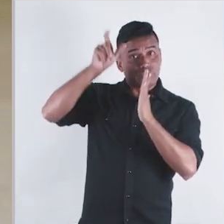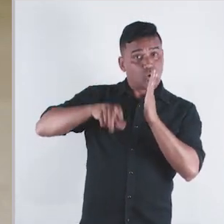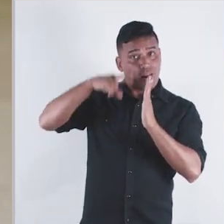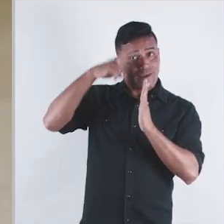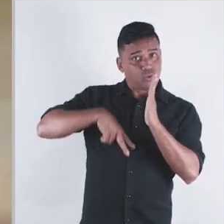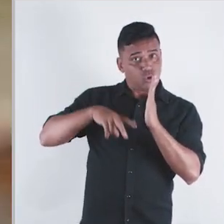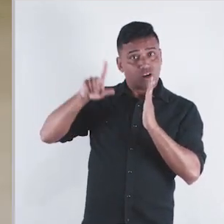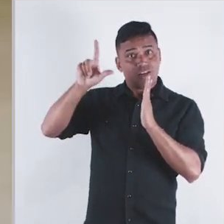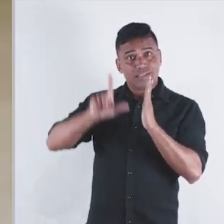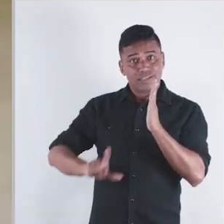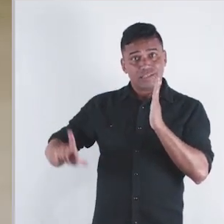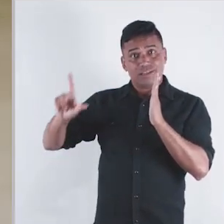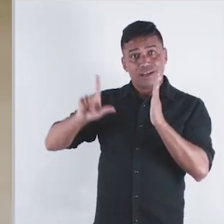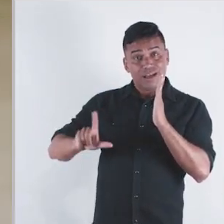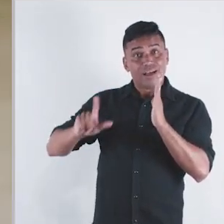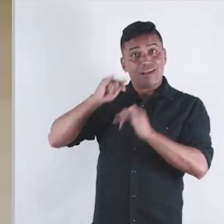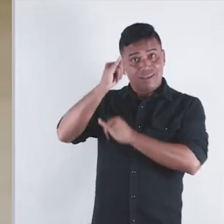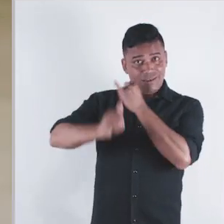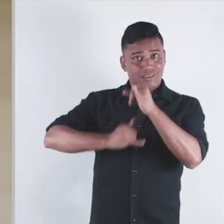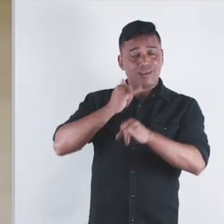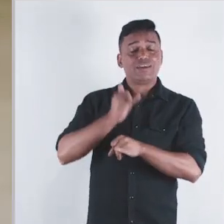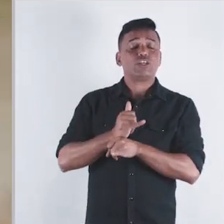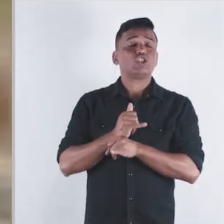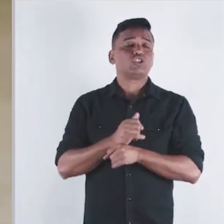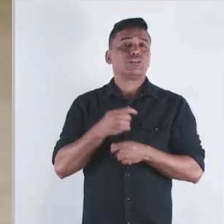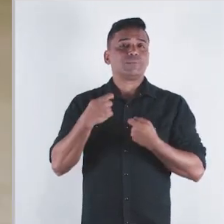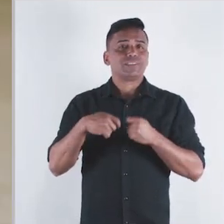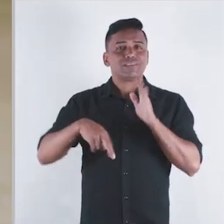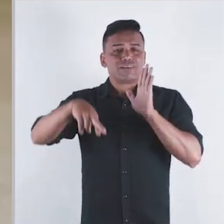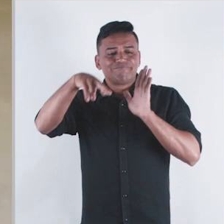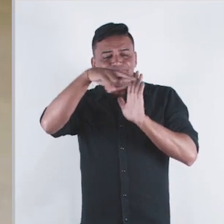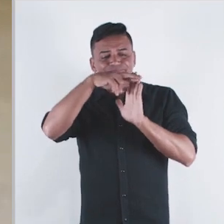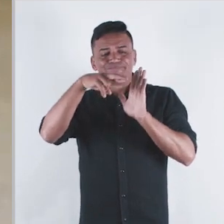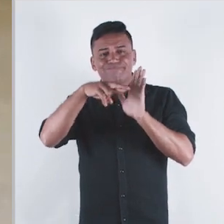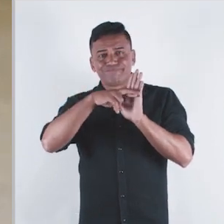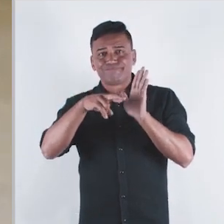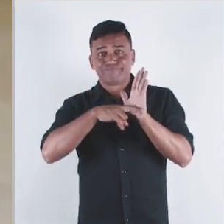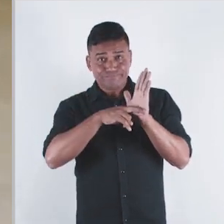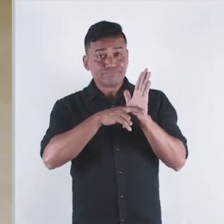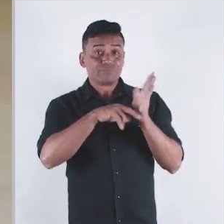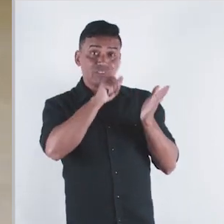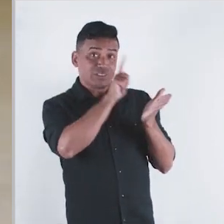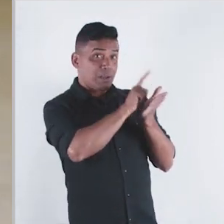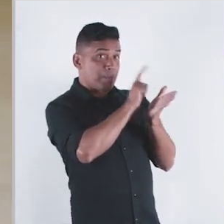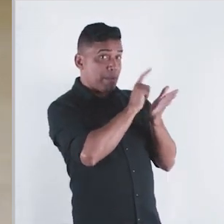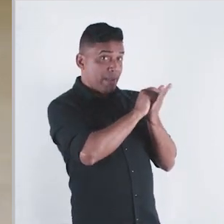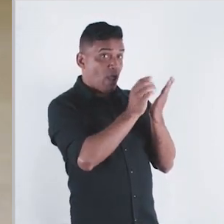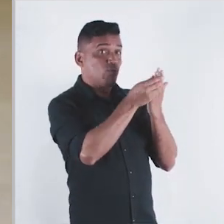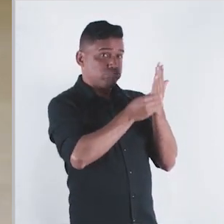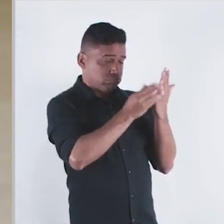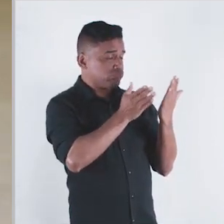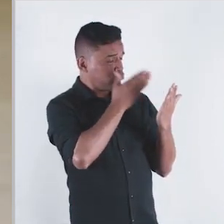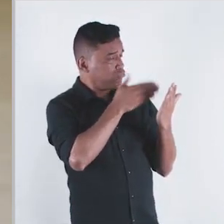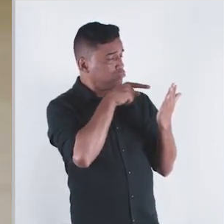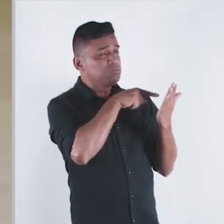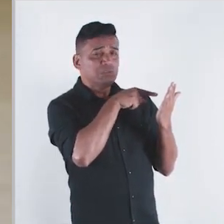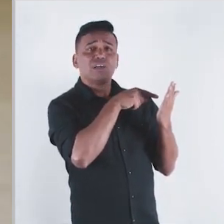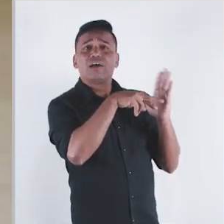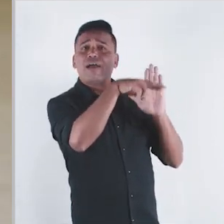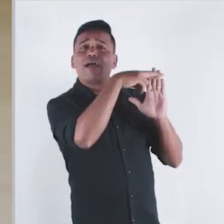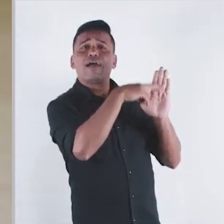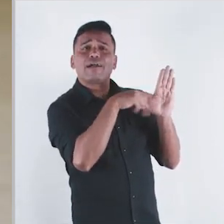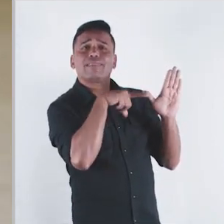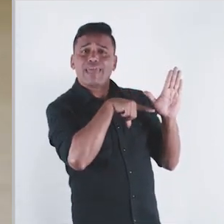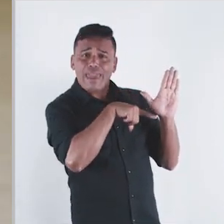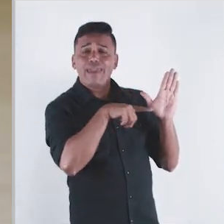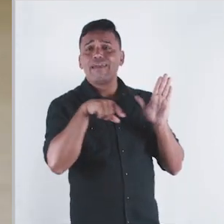ele traz dos protocolos de leitura do livro algumas competências, dos protocolos de leitura